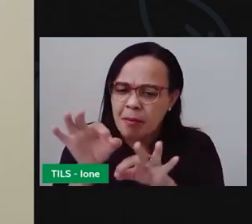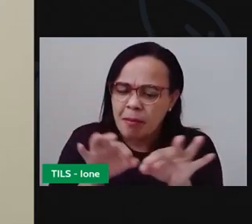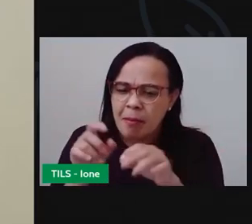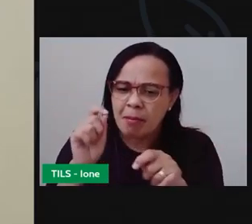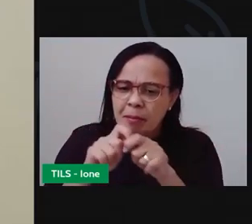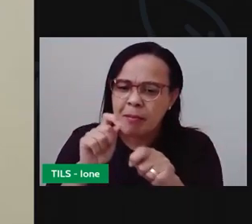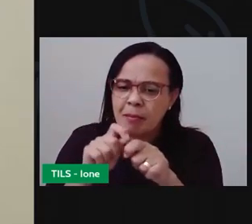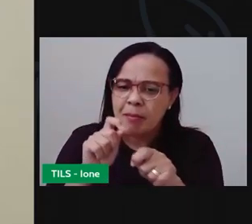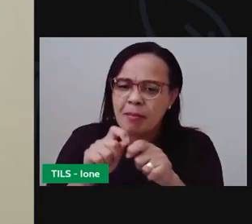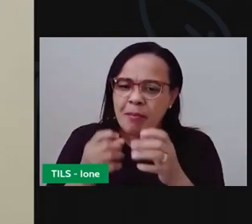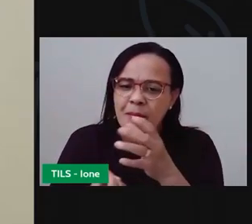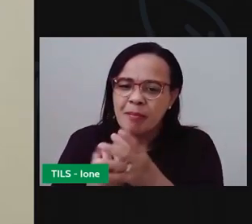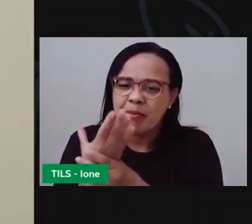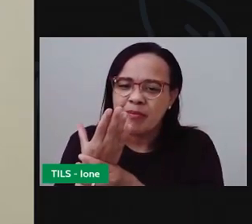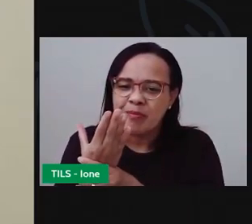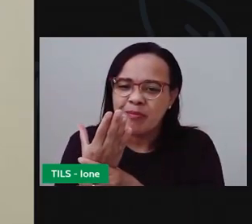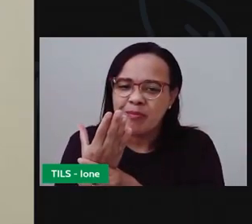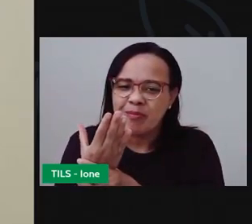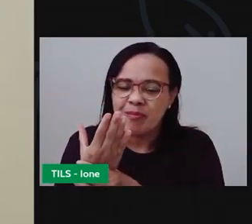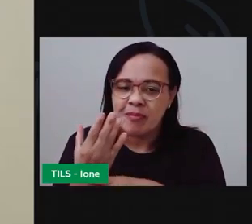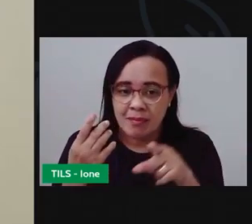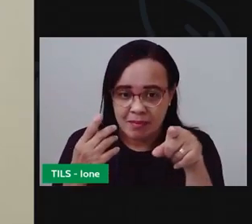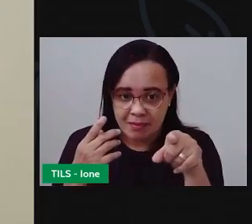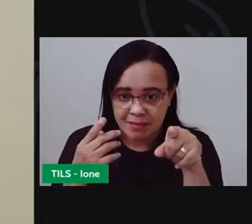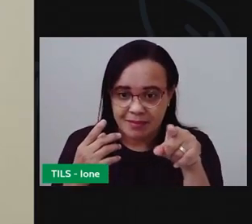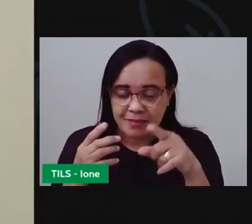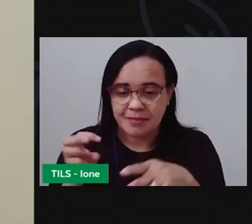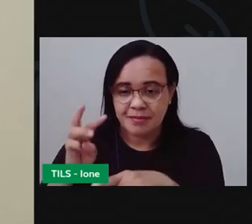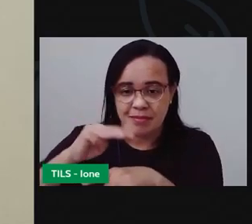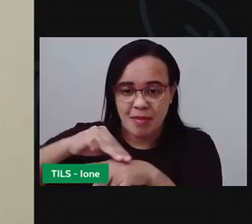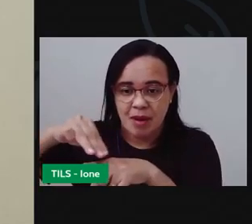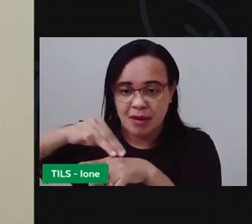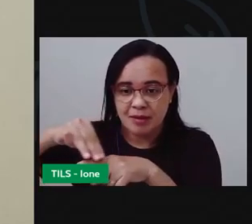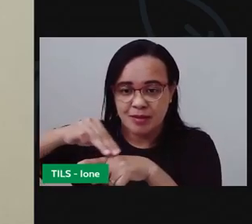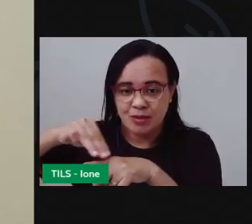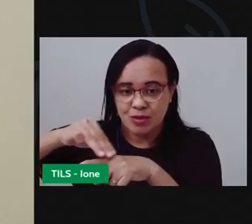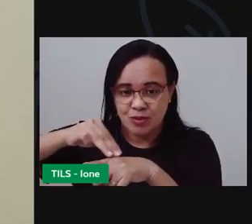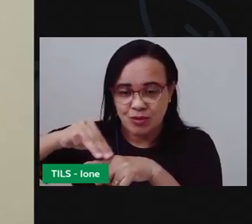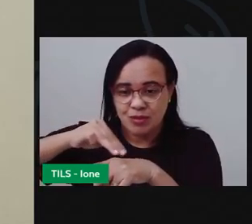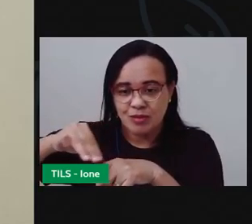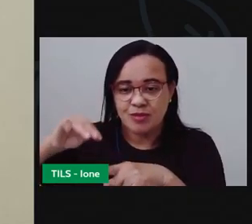Vou pegar fita adesiva para